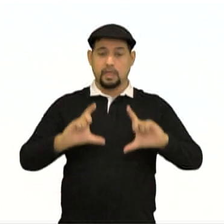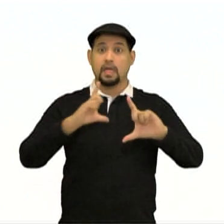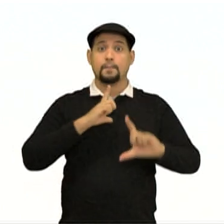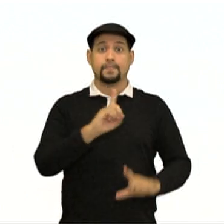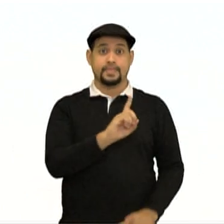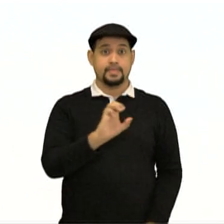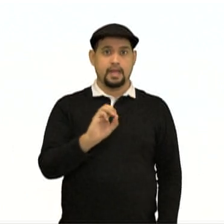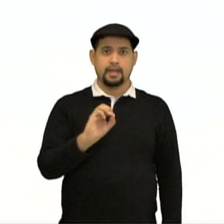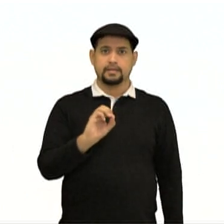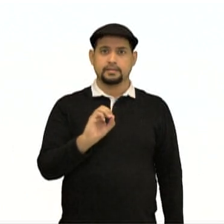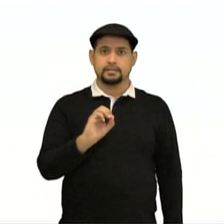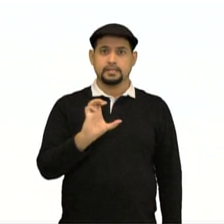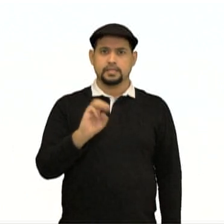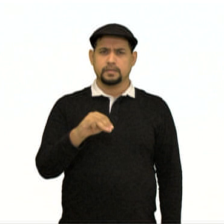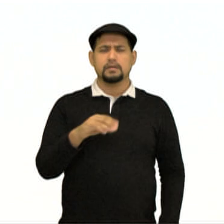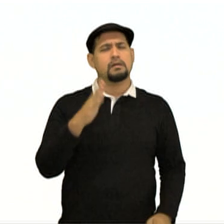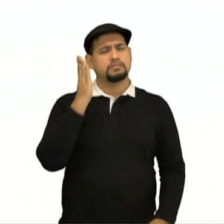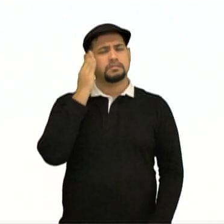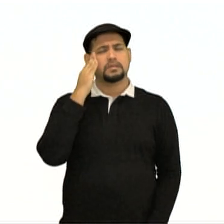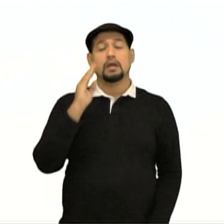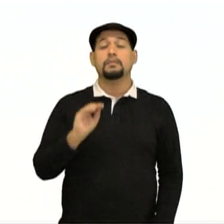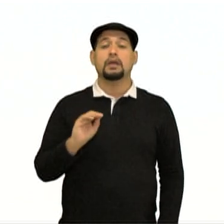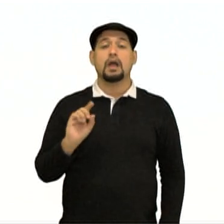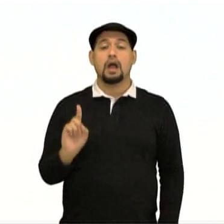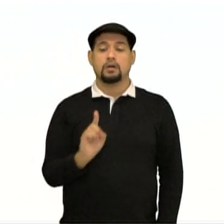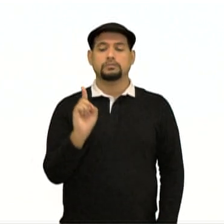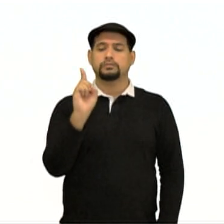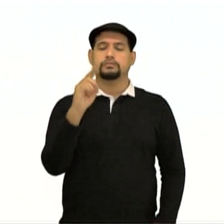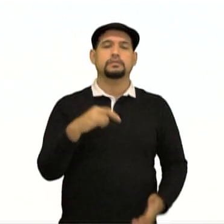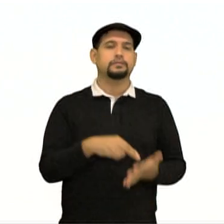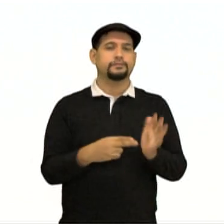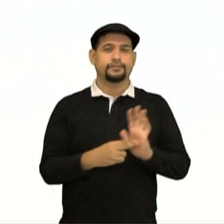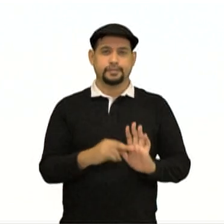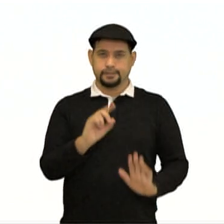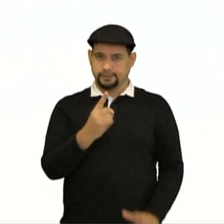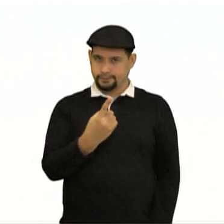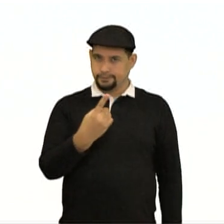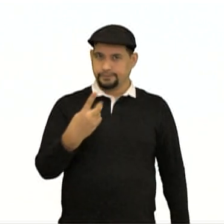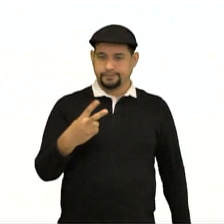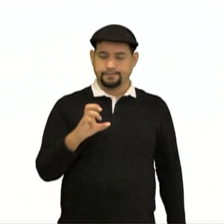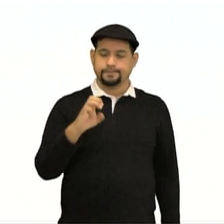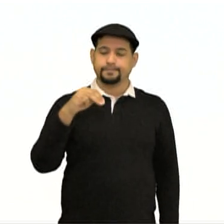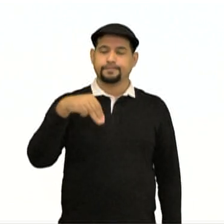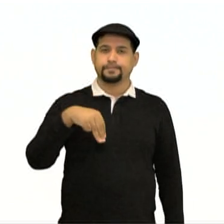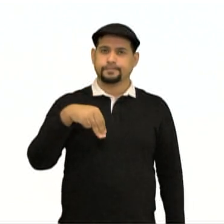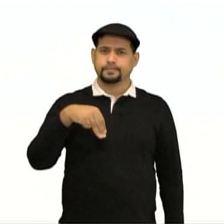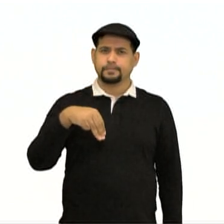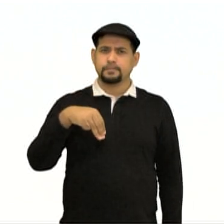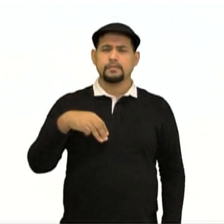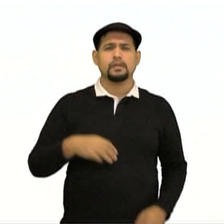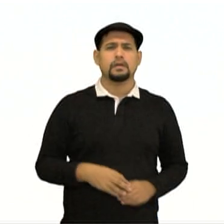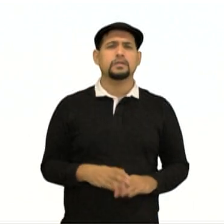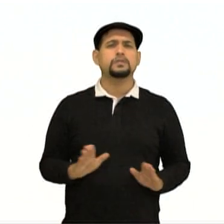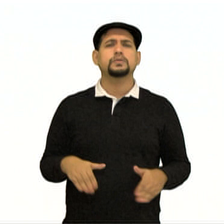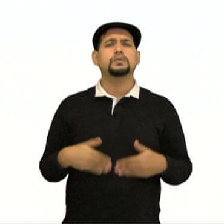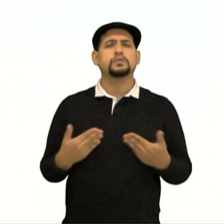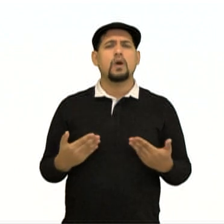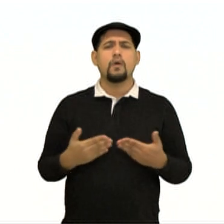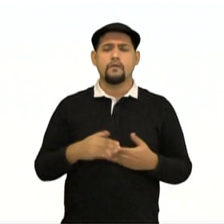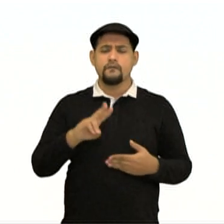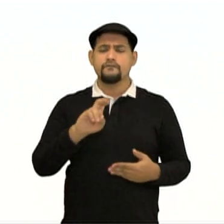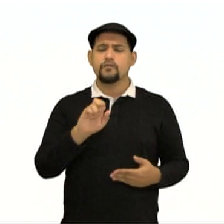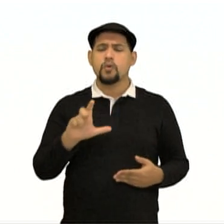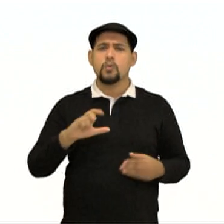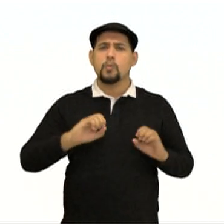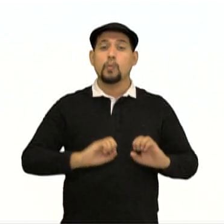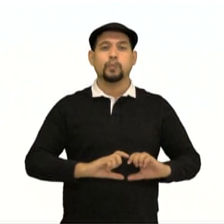centímetros. Sabendo que a altura desse cilindro vale 12 centímetros, qual vai ser seu volume?